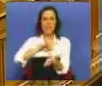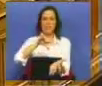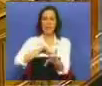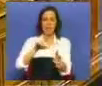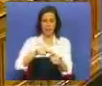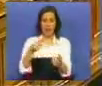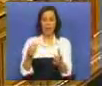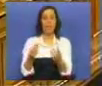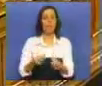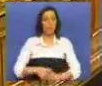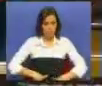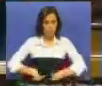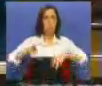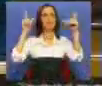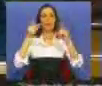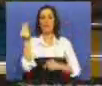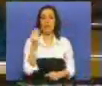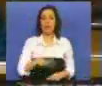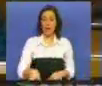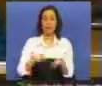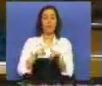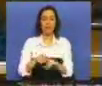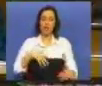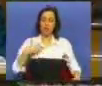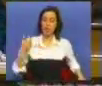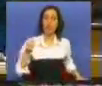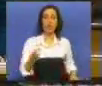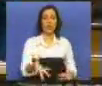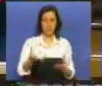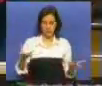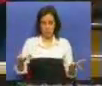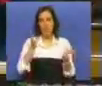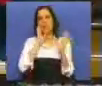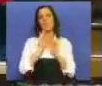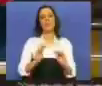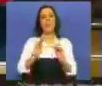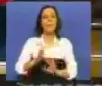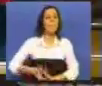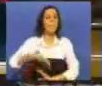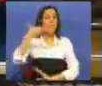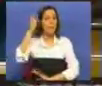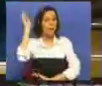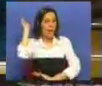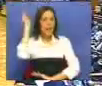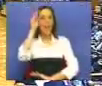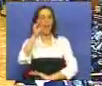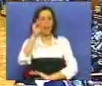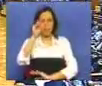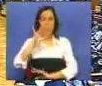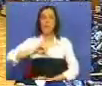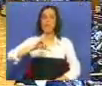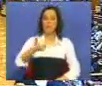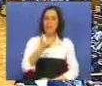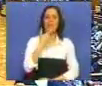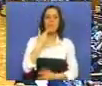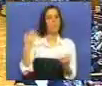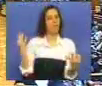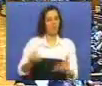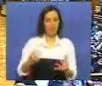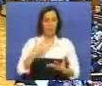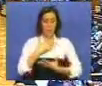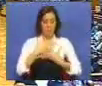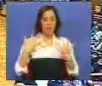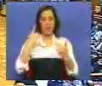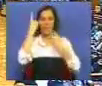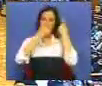da crença no progresso. Foi assim com a generosidade dos pedagogos da Primeira República e foi assim com o 25 de Abril. Os